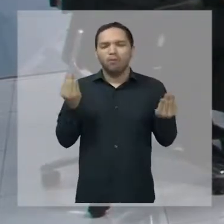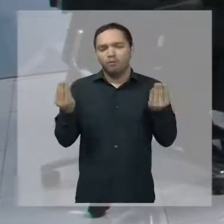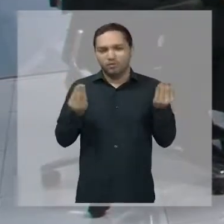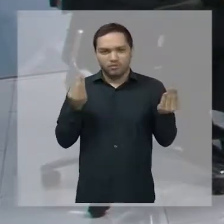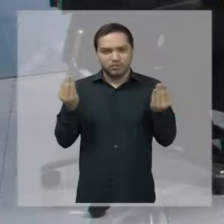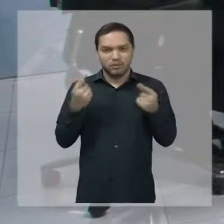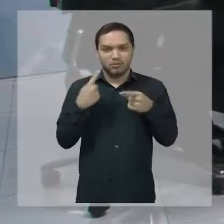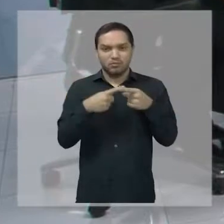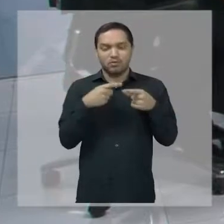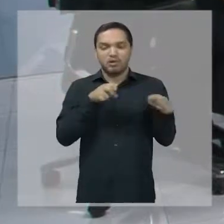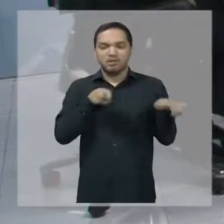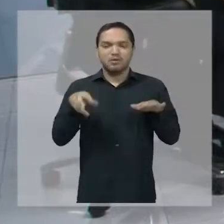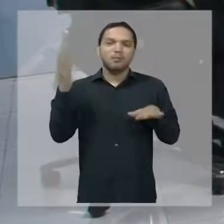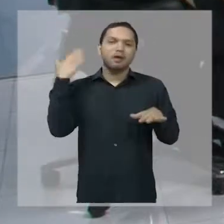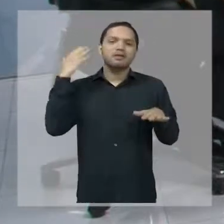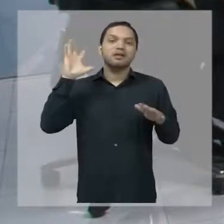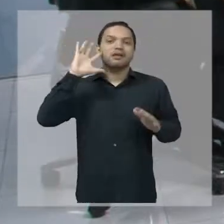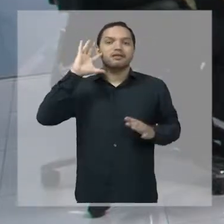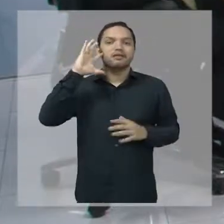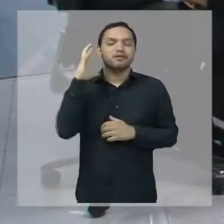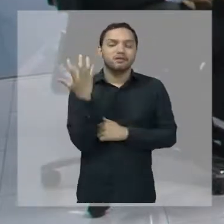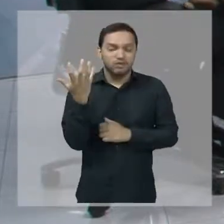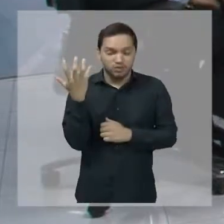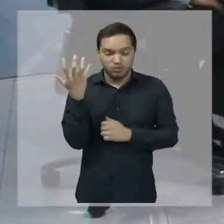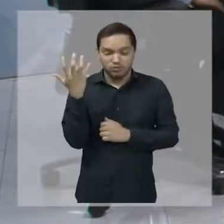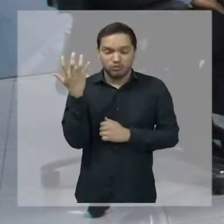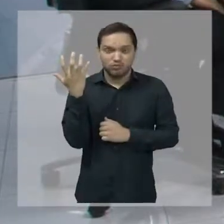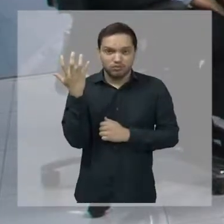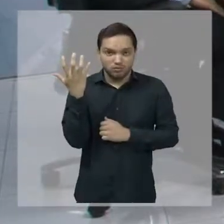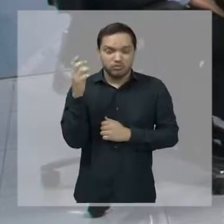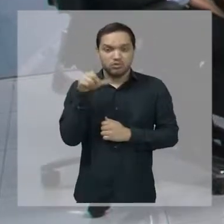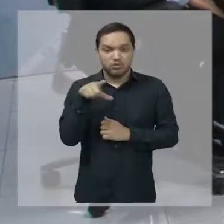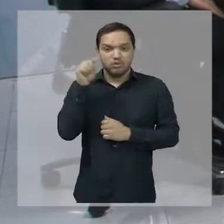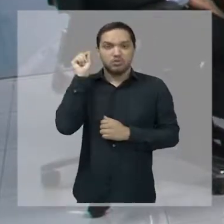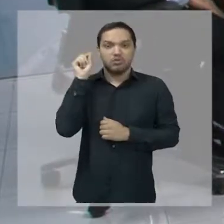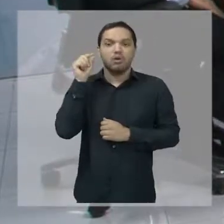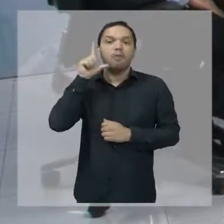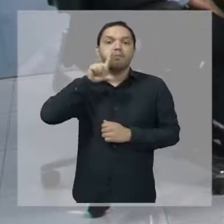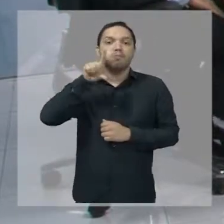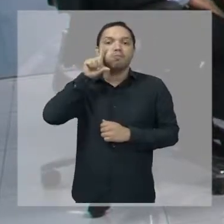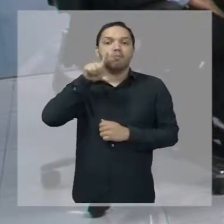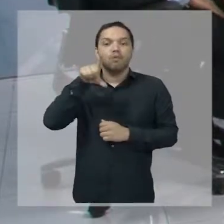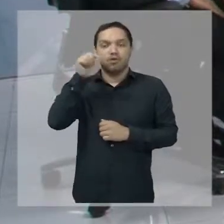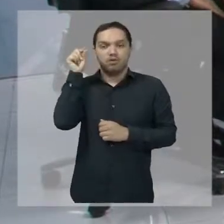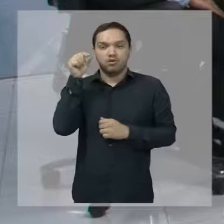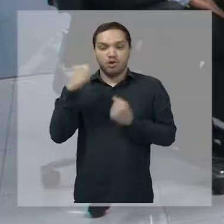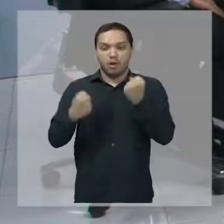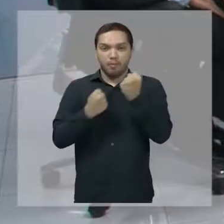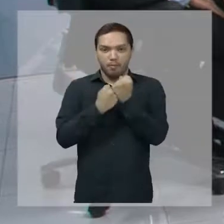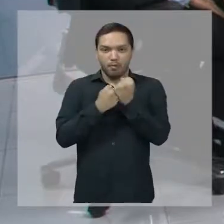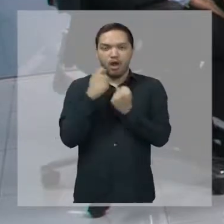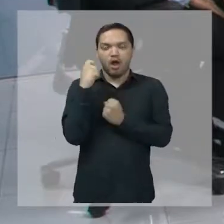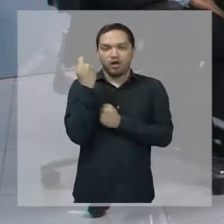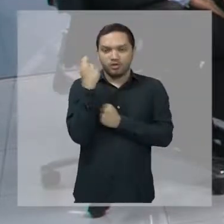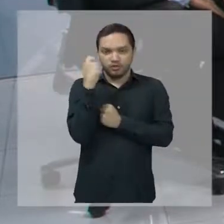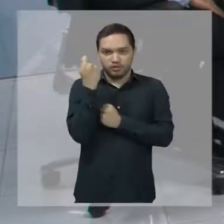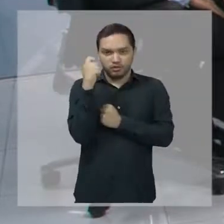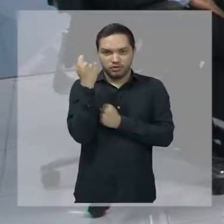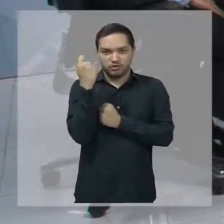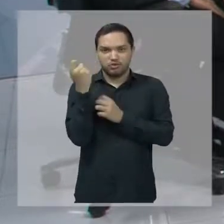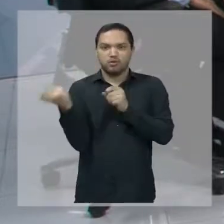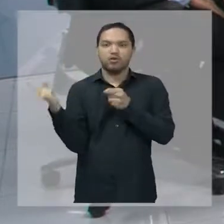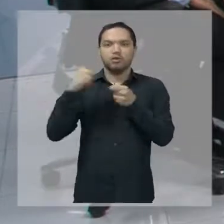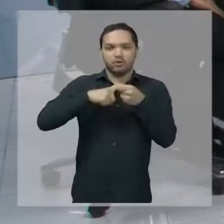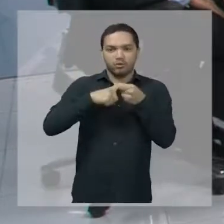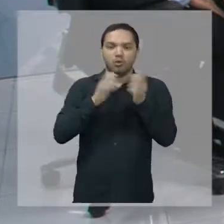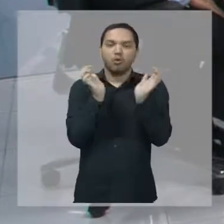decisão tomada na semana que passou, em que foram escolhidos pelos Estados Unidos para apoiar a Argentina,